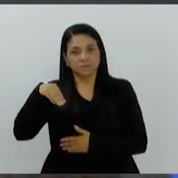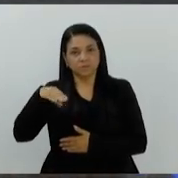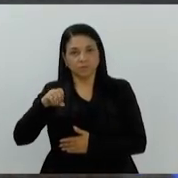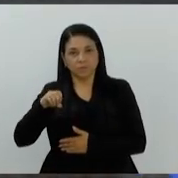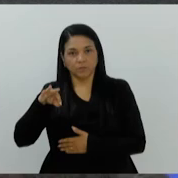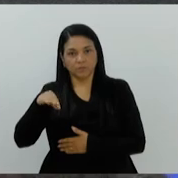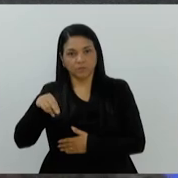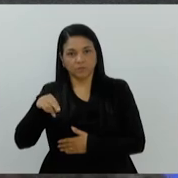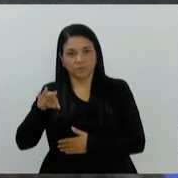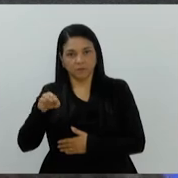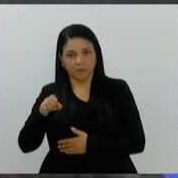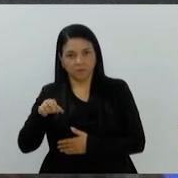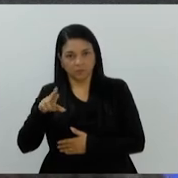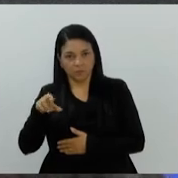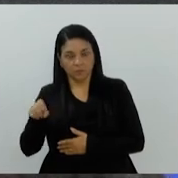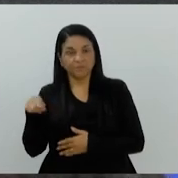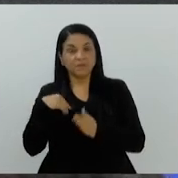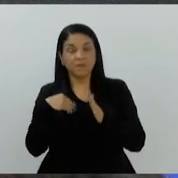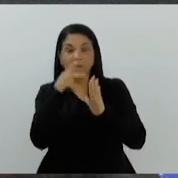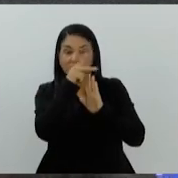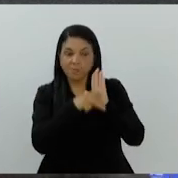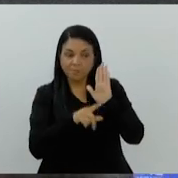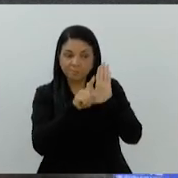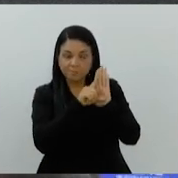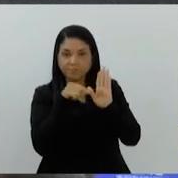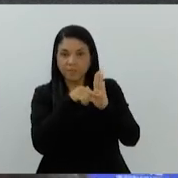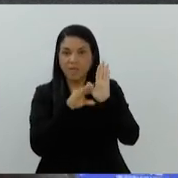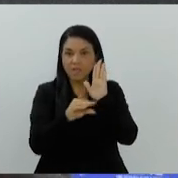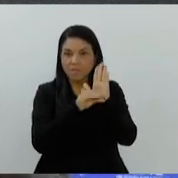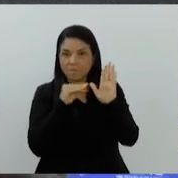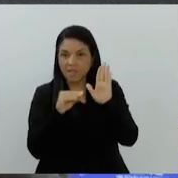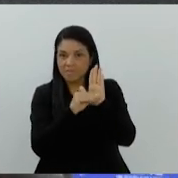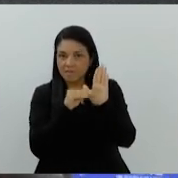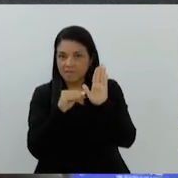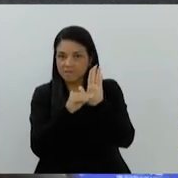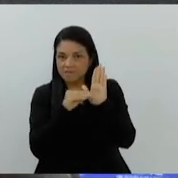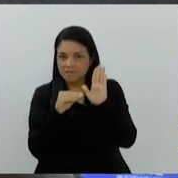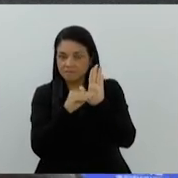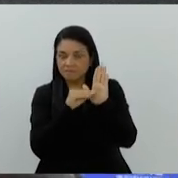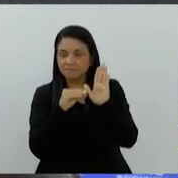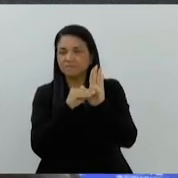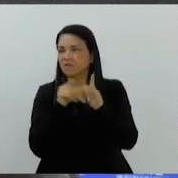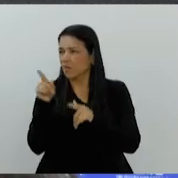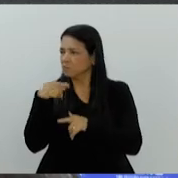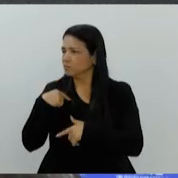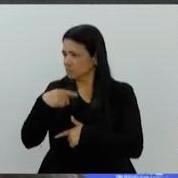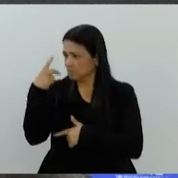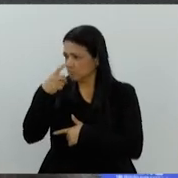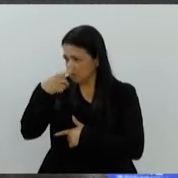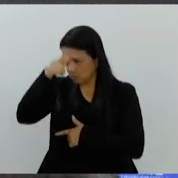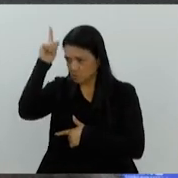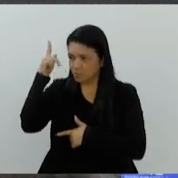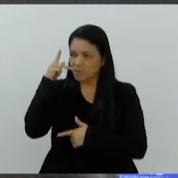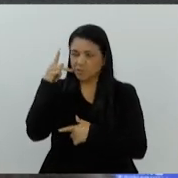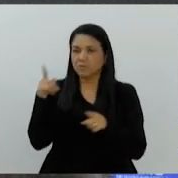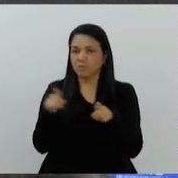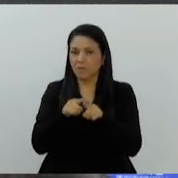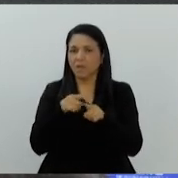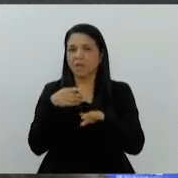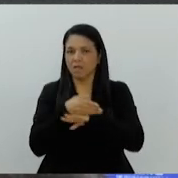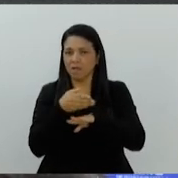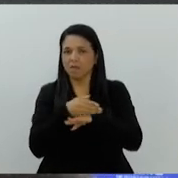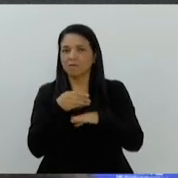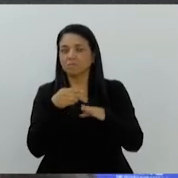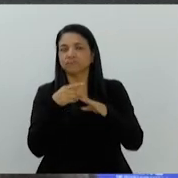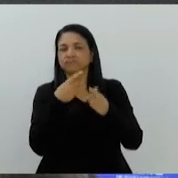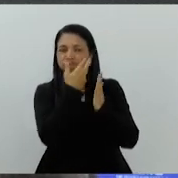esse projeto, houve emendas, deputado Luiz Paulo, Vossa Excelência acho que participou também, que foram aprovadas, o texto